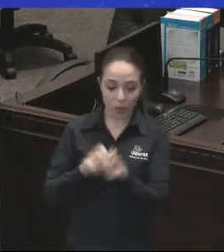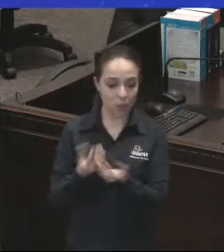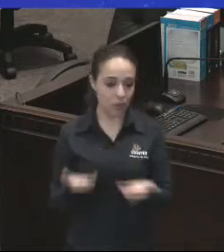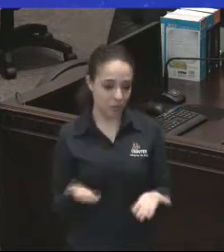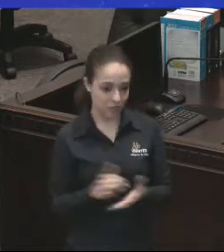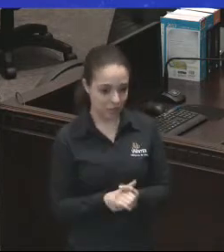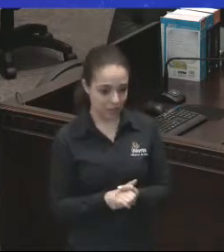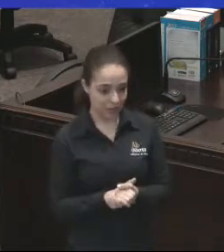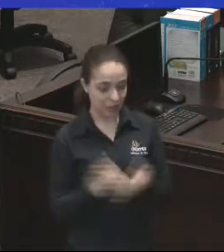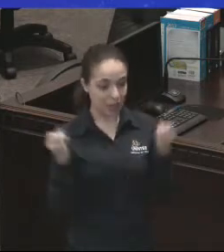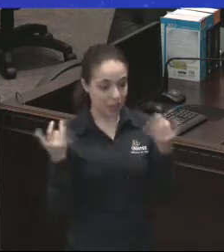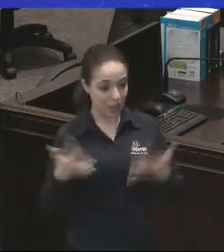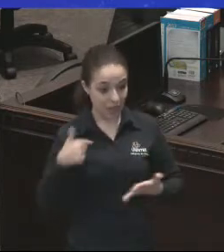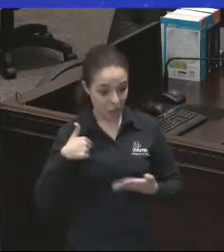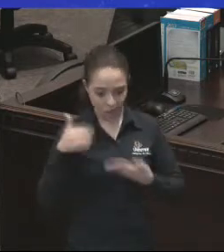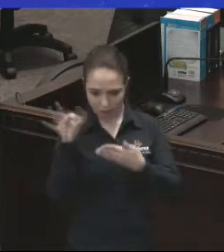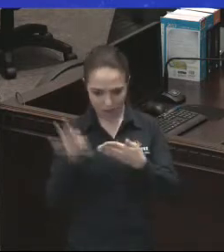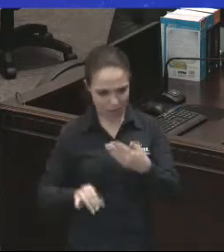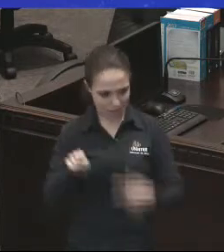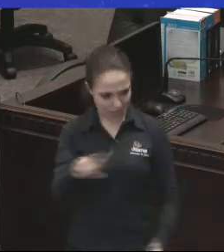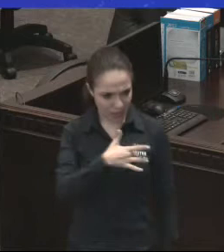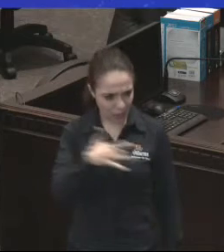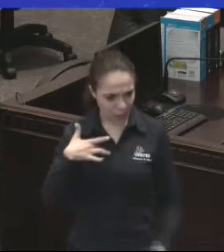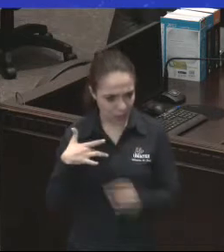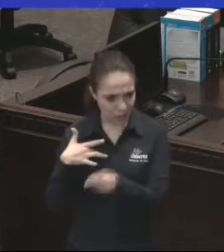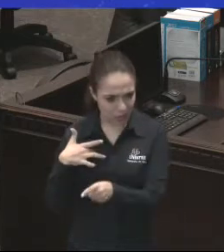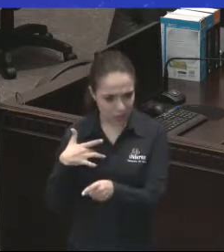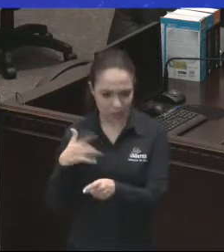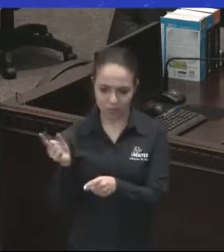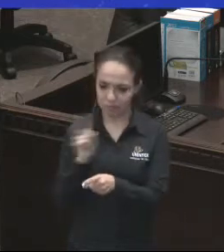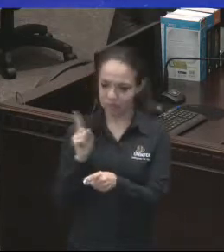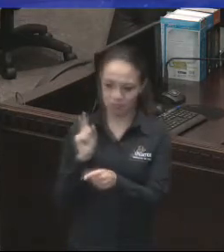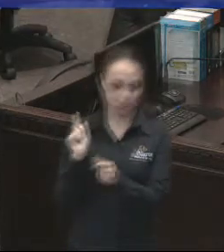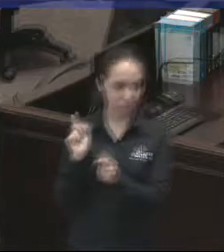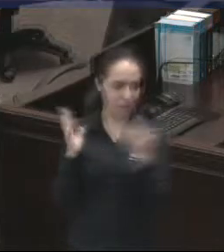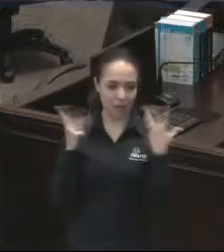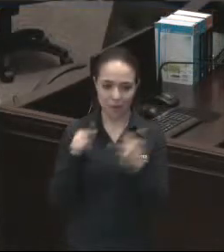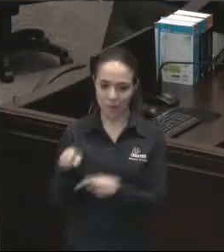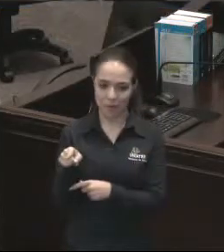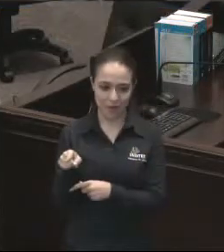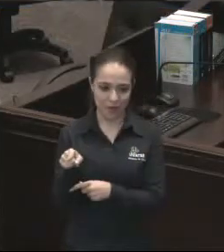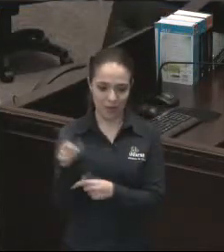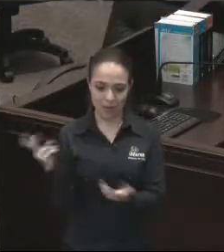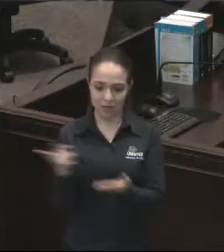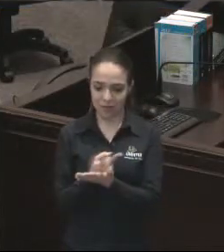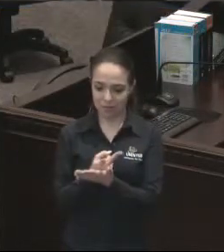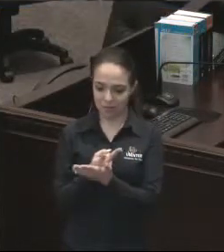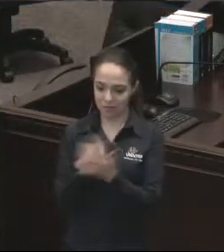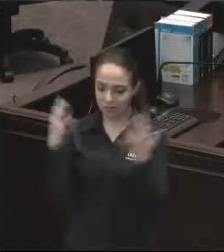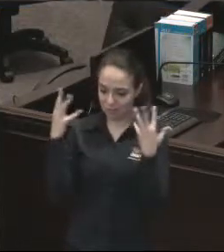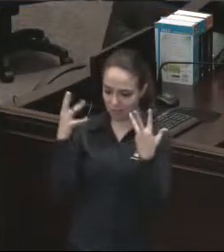vocês, eu, na verdade, não estou avaliando a saúde dos animais presentes no meio ambiente que estão